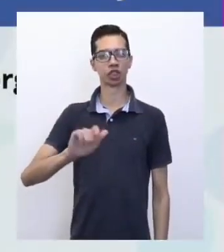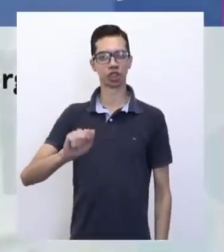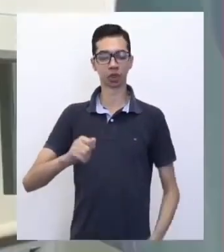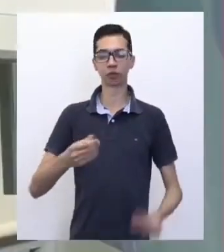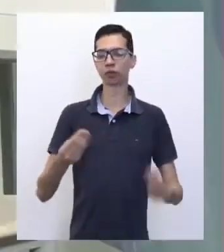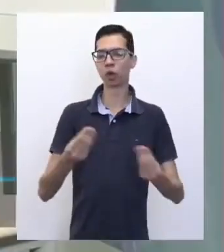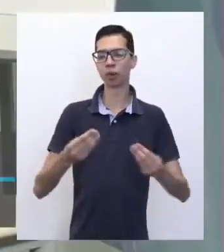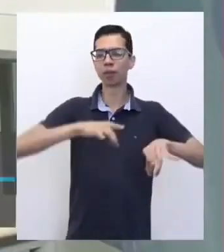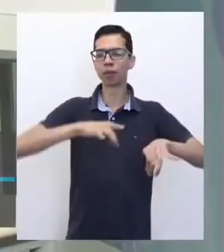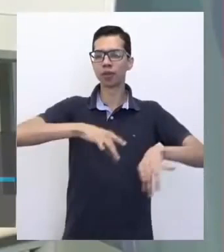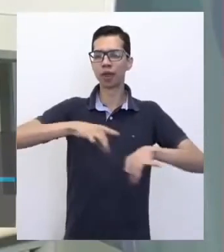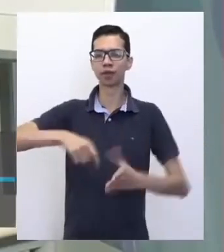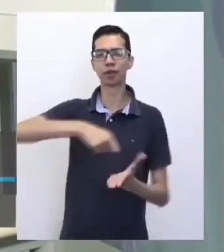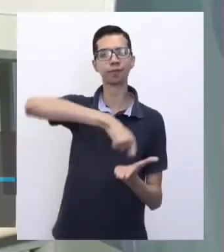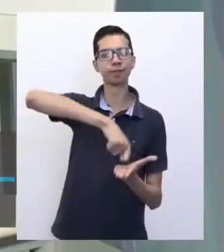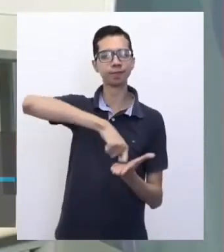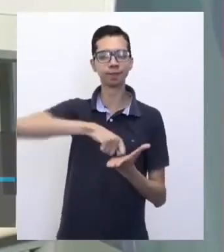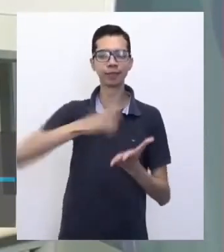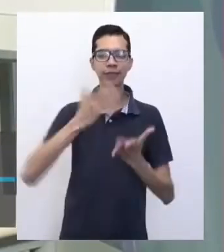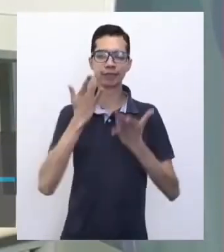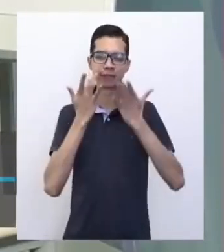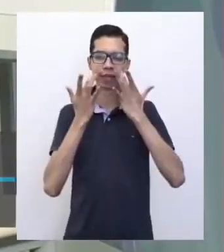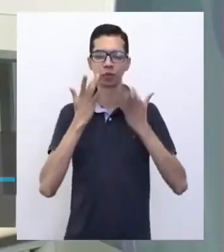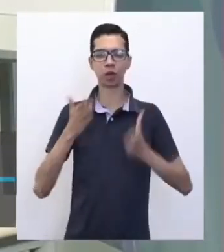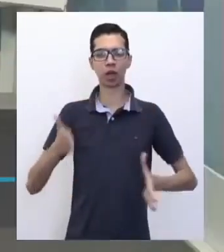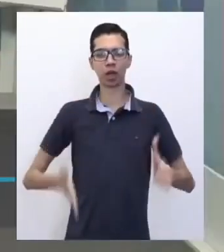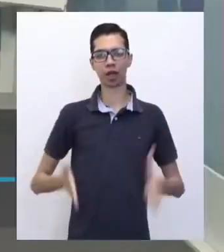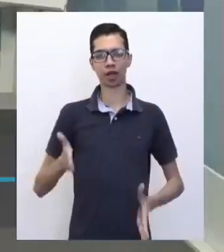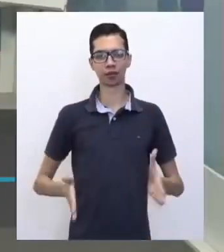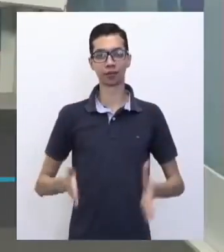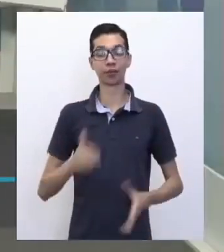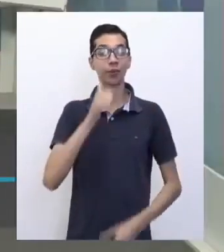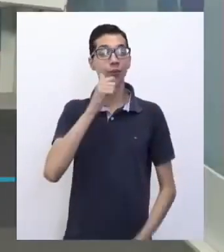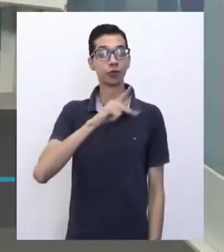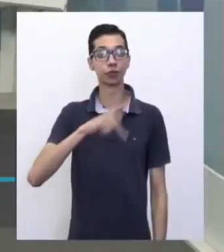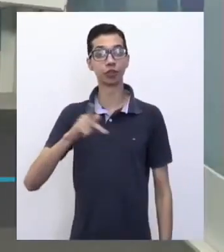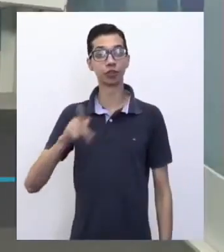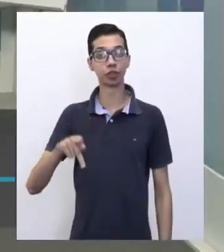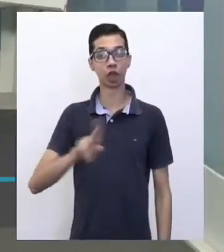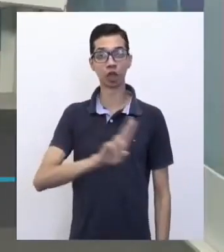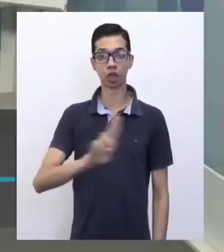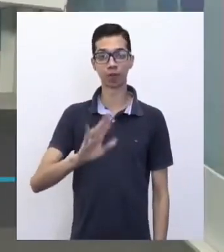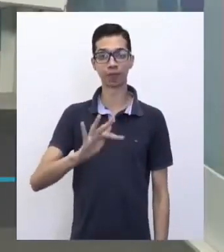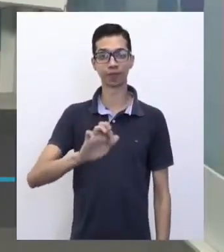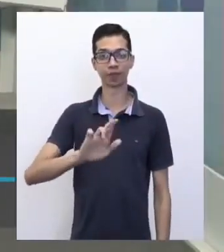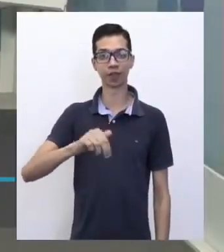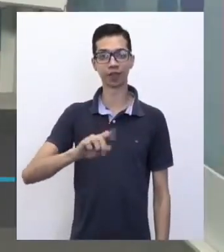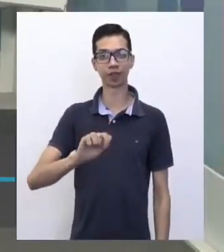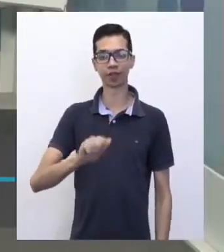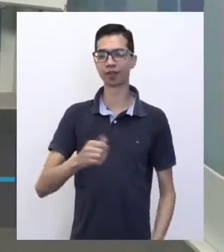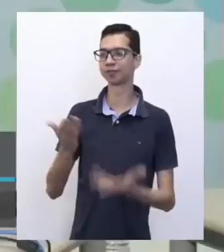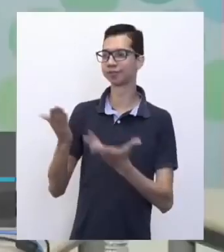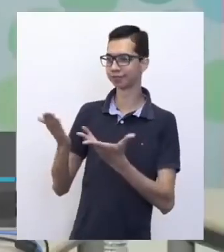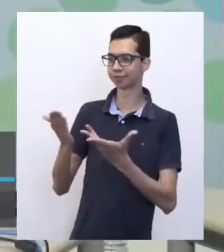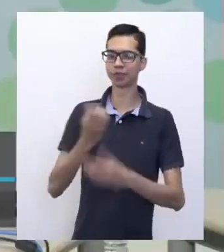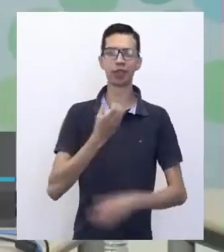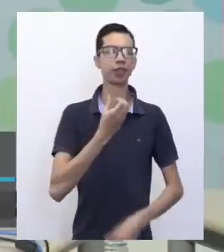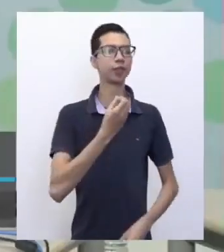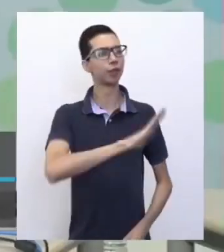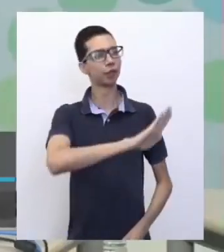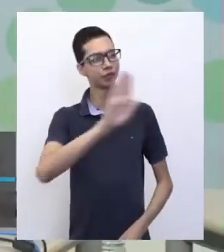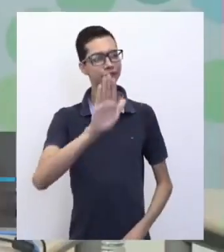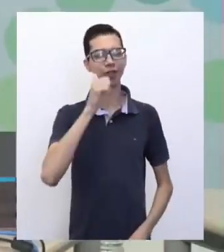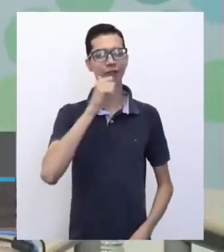Apresento a vocês a professora que irá ministrar esta aula, a professora Fernanda Borges. Bom dia, Bom professora. dia, professora Márcia. Bom dia, turma. E